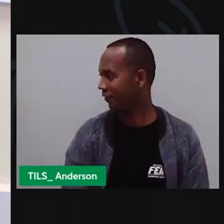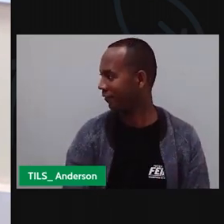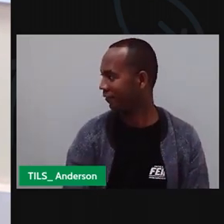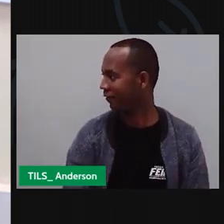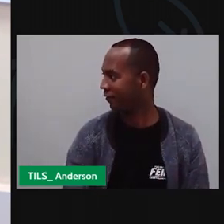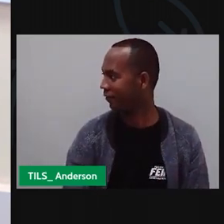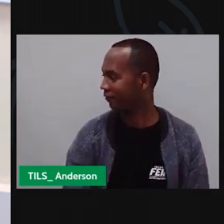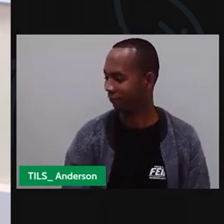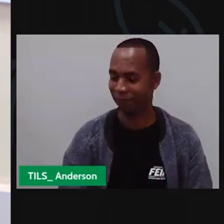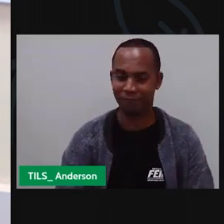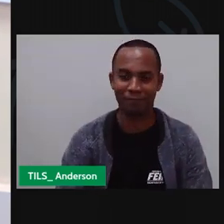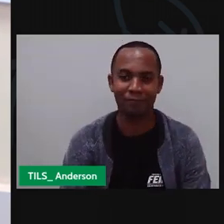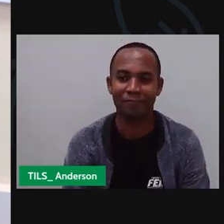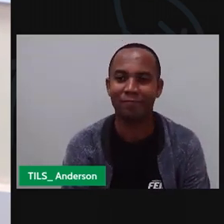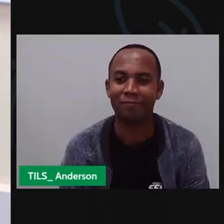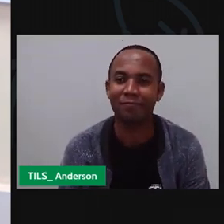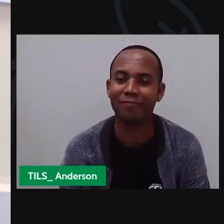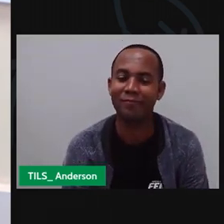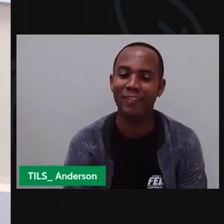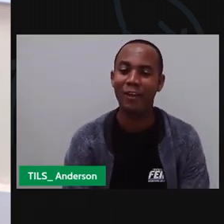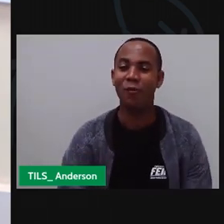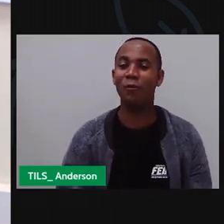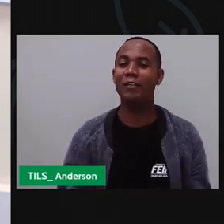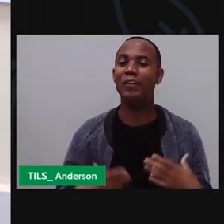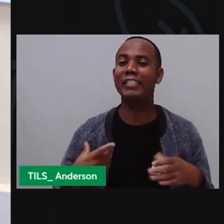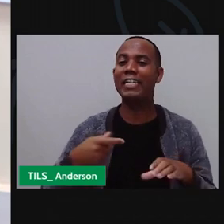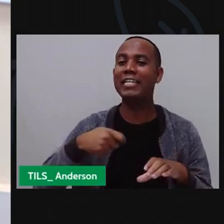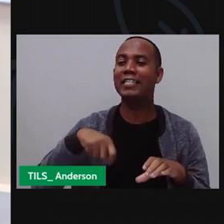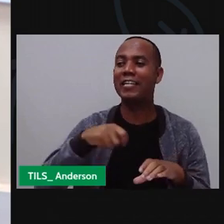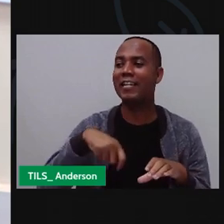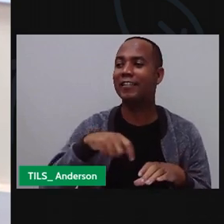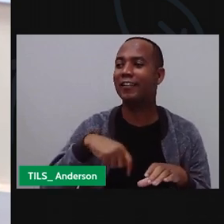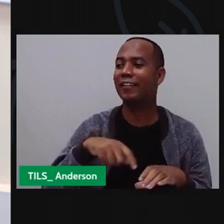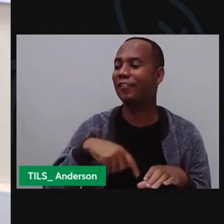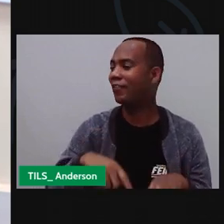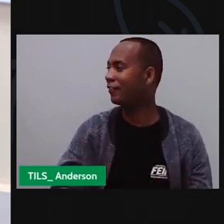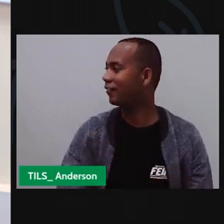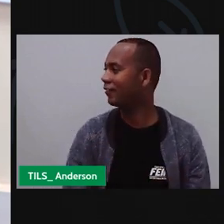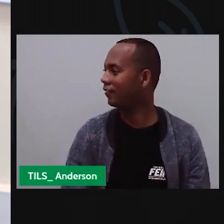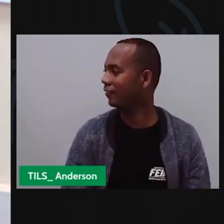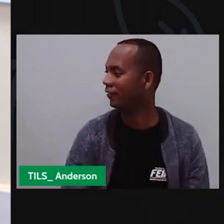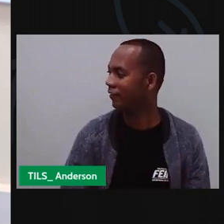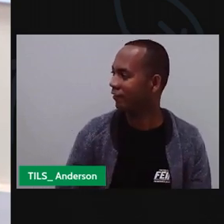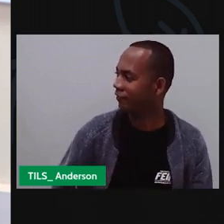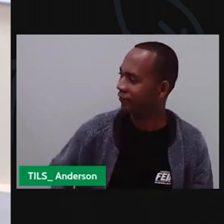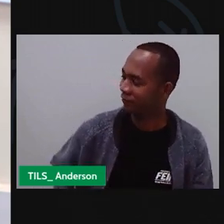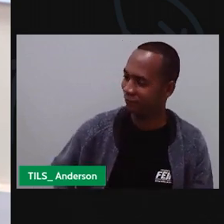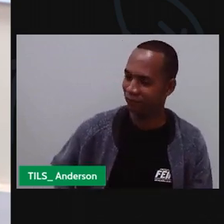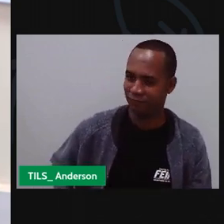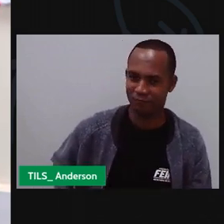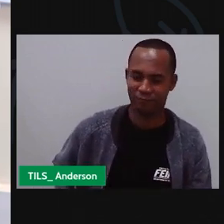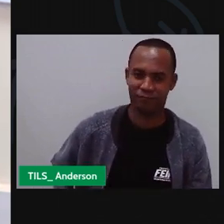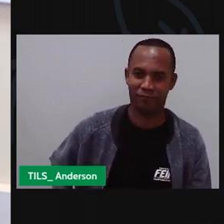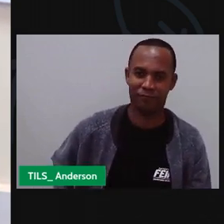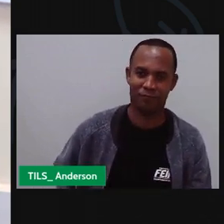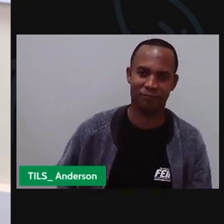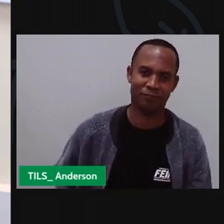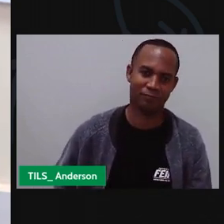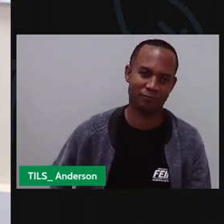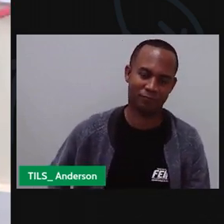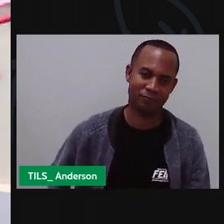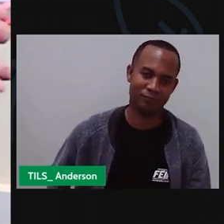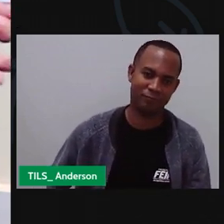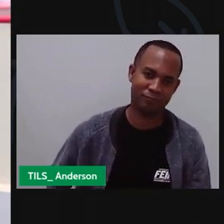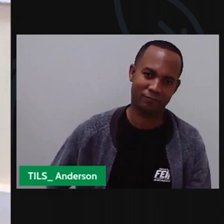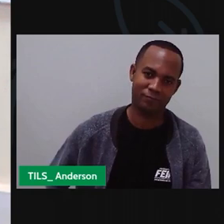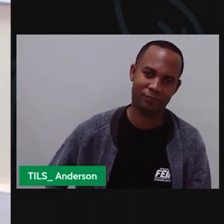Como é que eu vou desenhar? Anderson, eu acho que ele não gosta de mim, não, viu, gente? Eu vou tentar desenhar um bolo, pronto. Só para te satisfazer.